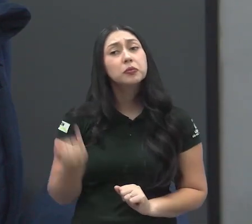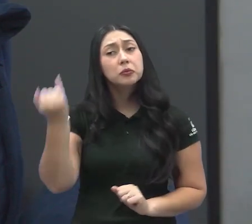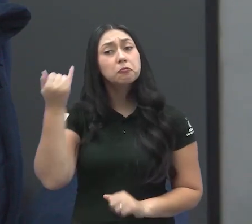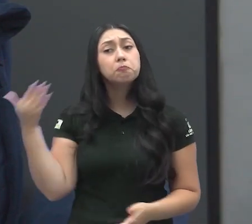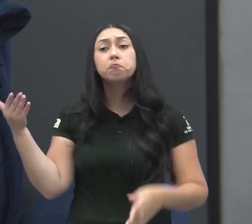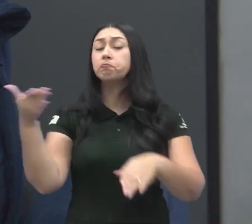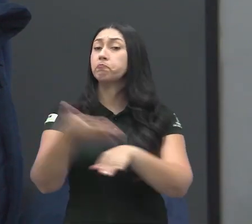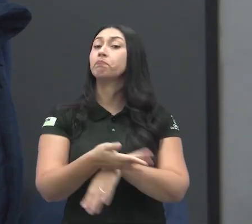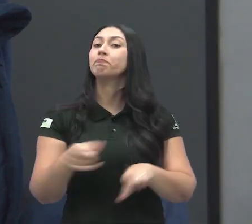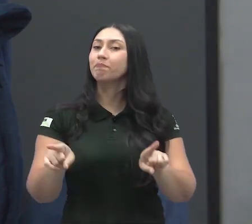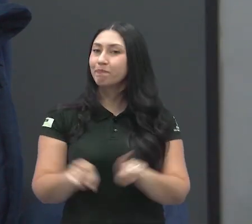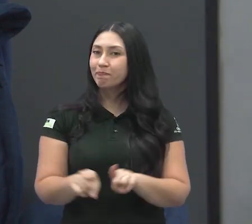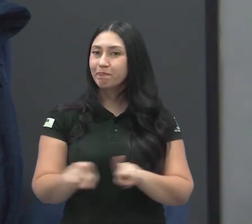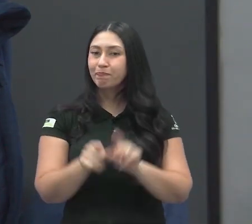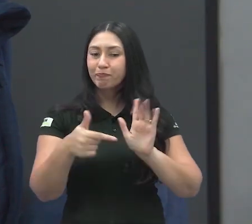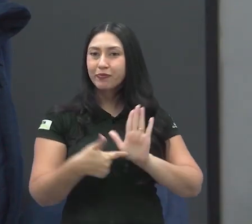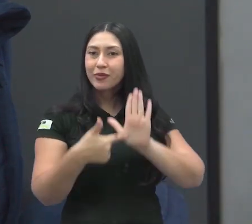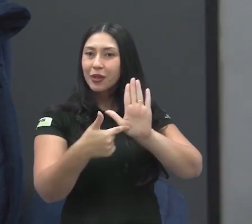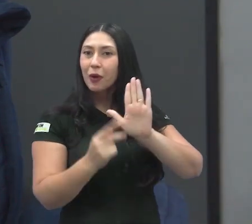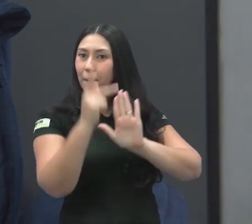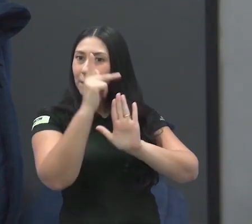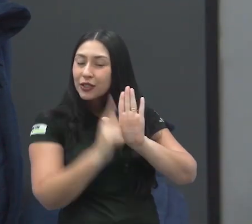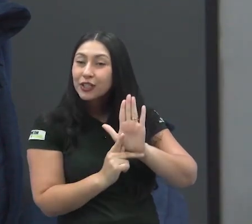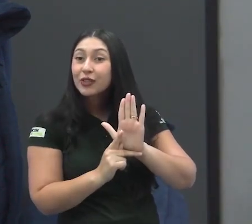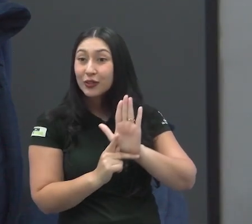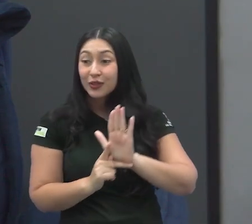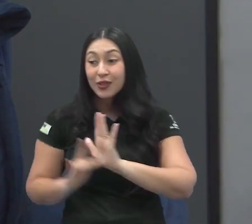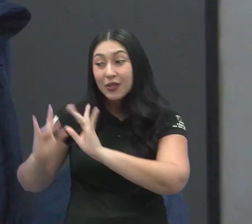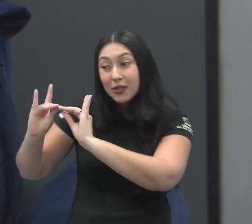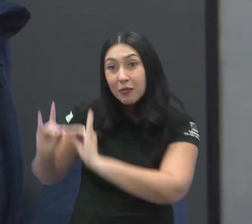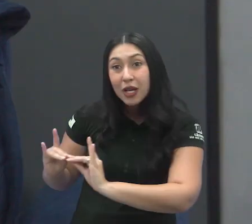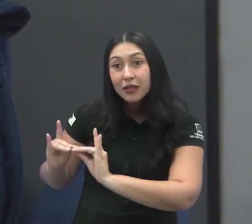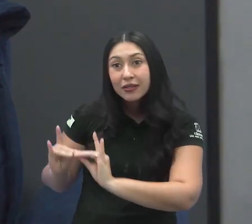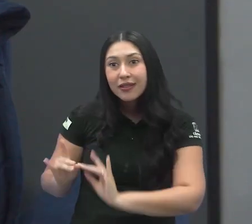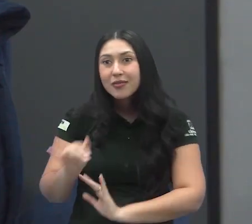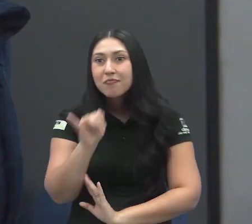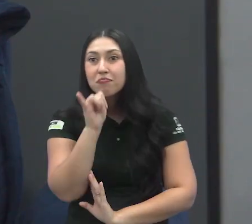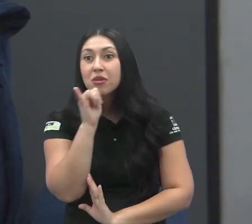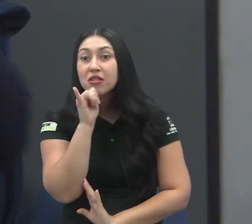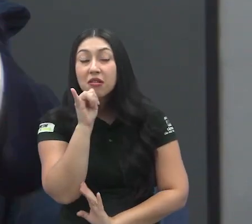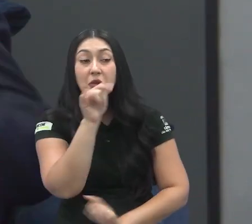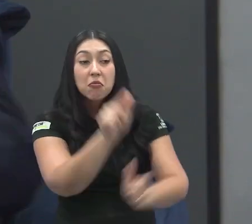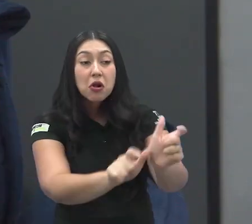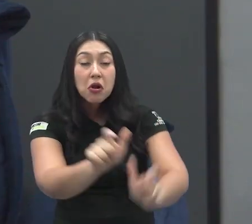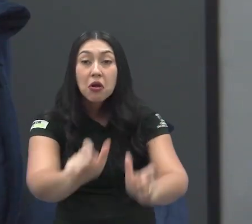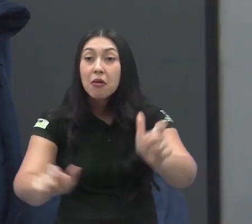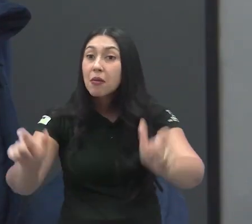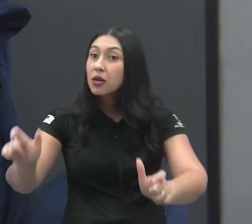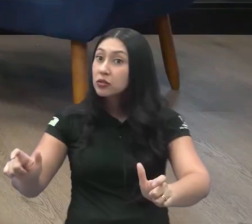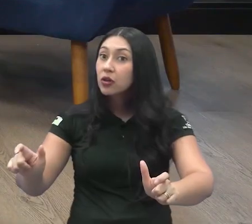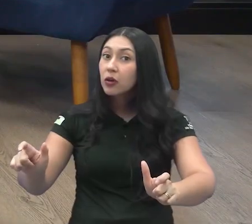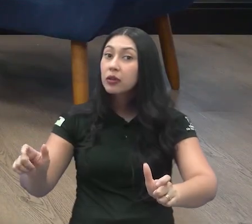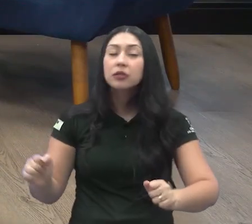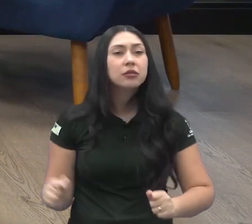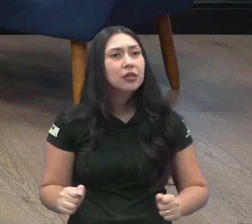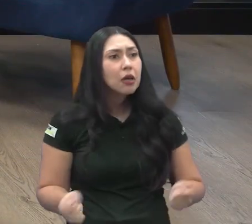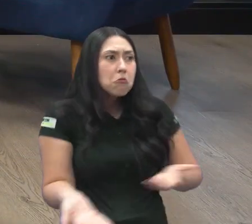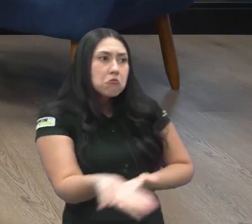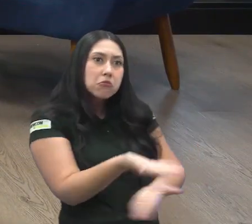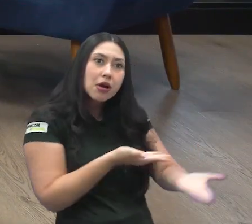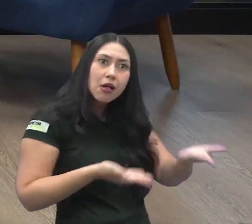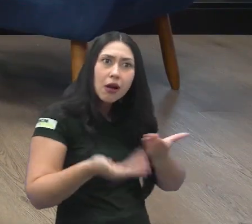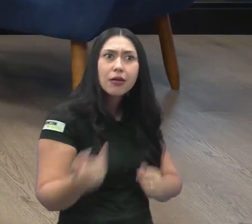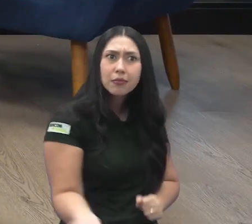lá, até para apresentar esse projeto do sepultamento digno para outros parlamentares do Brasil inteiro. Então, essa